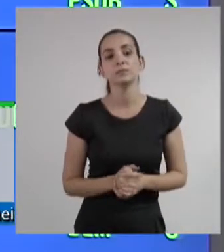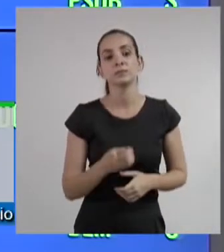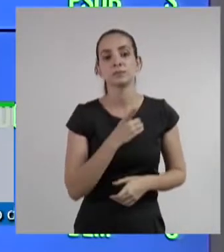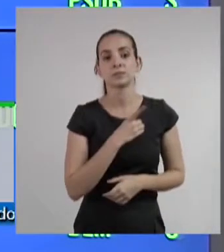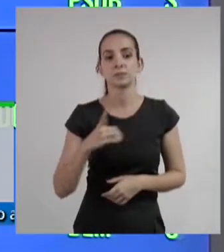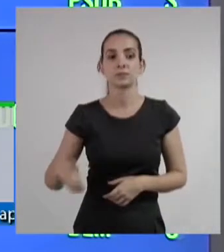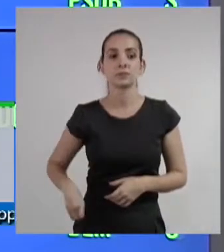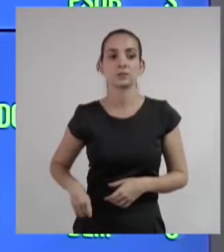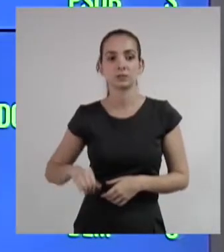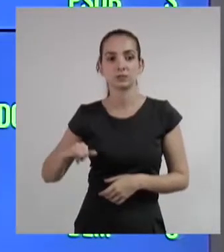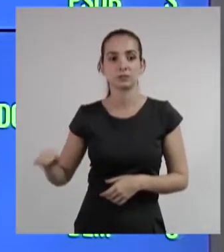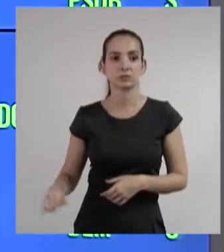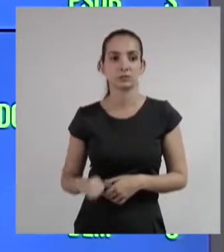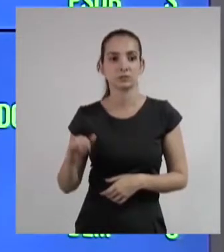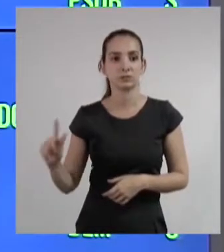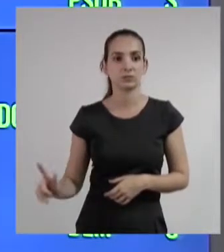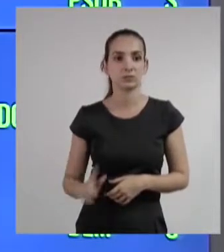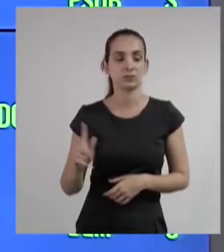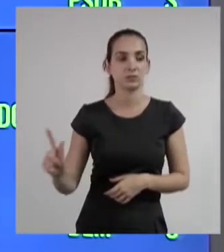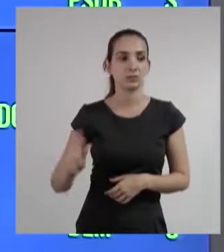Deputado João Grandão.